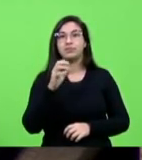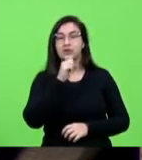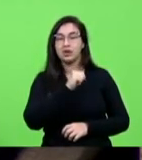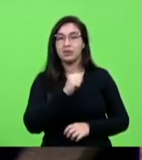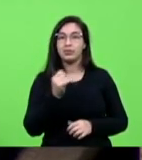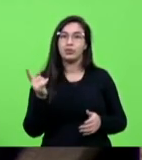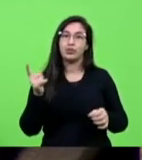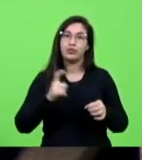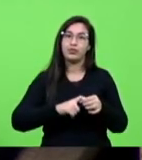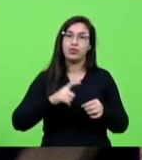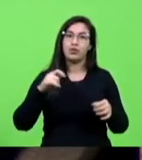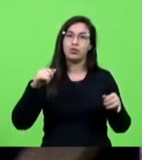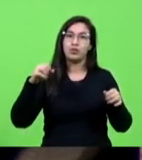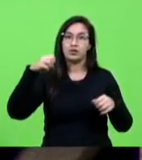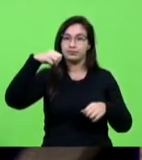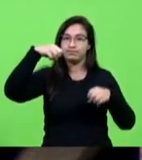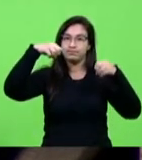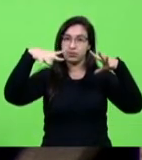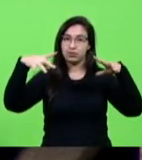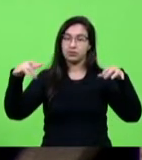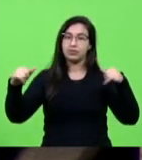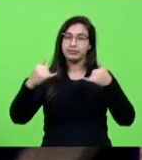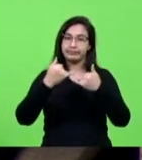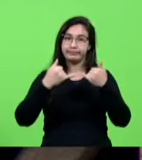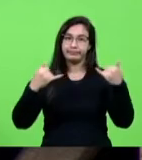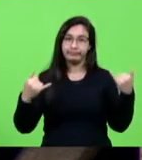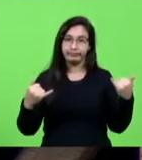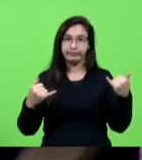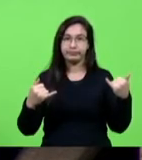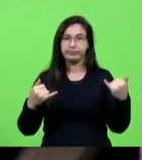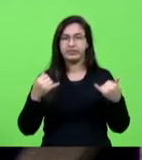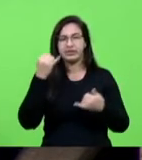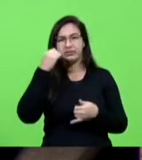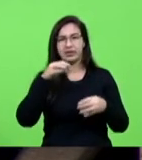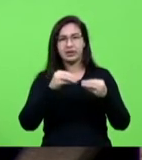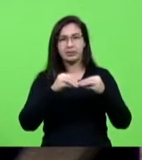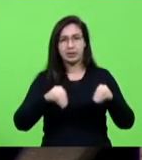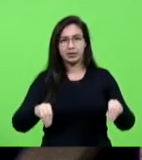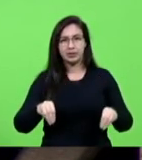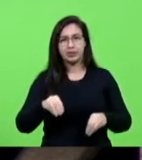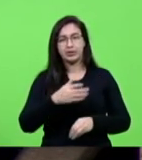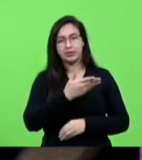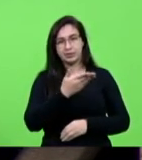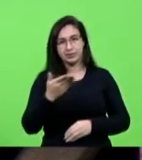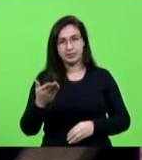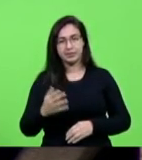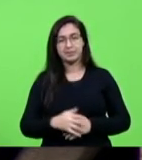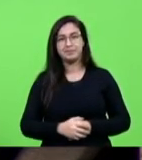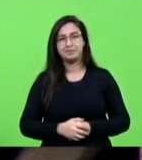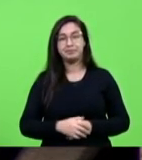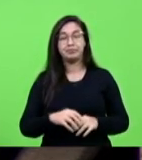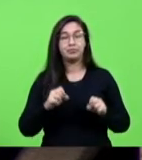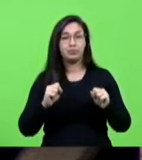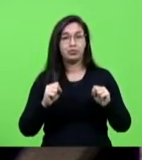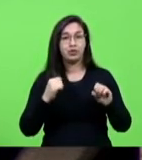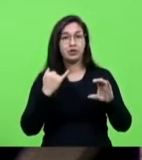energia elétrica, evitando tantos prejuízos aí para o nosso meio oeste. E também que a Celesc possa